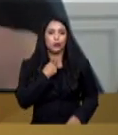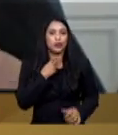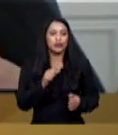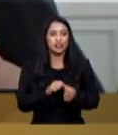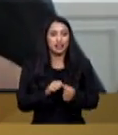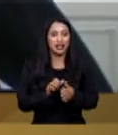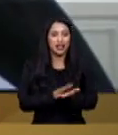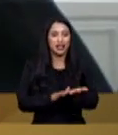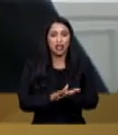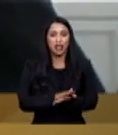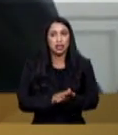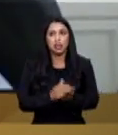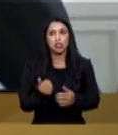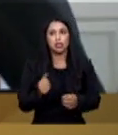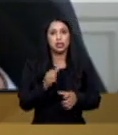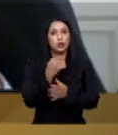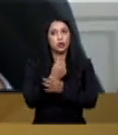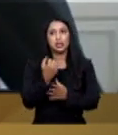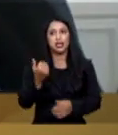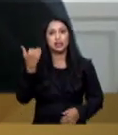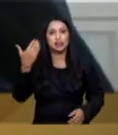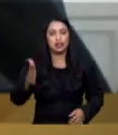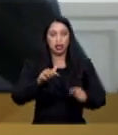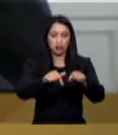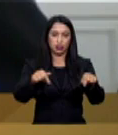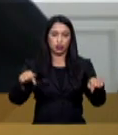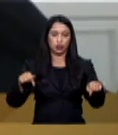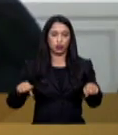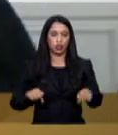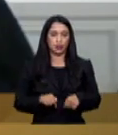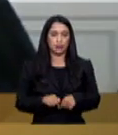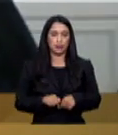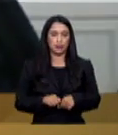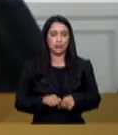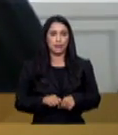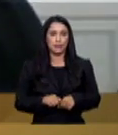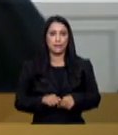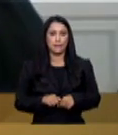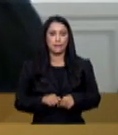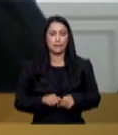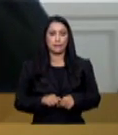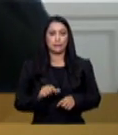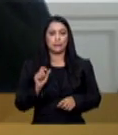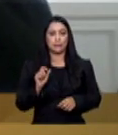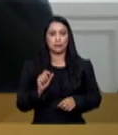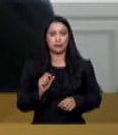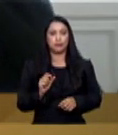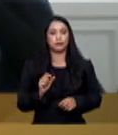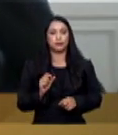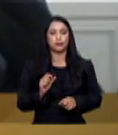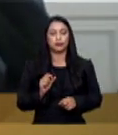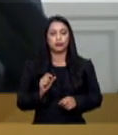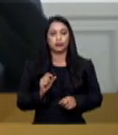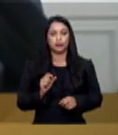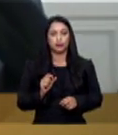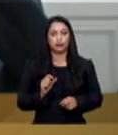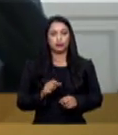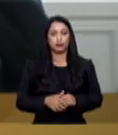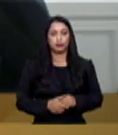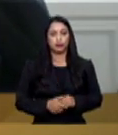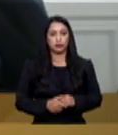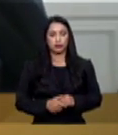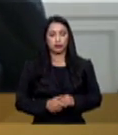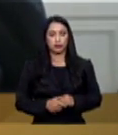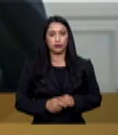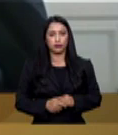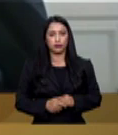nem segurança externa desses estabelecimentos. E qual é o grande problema